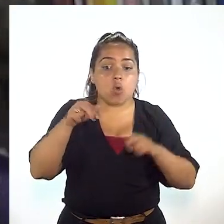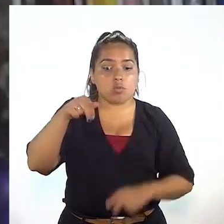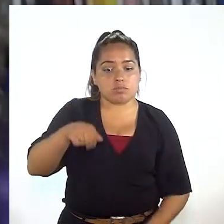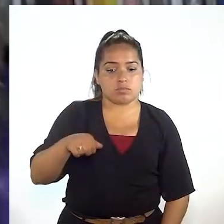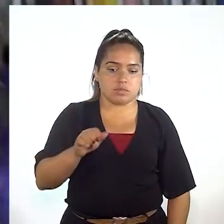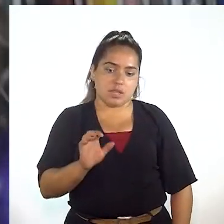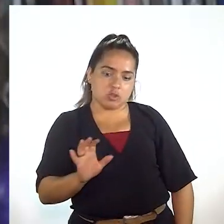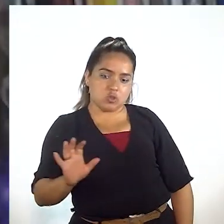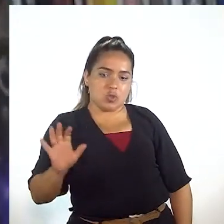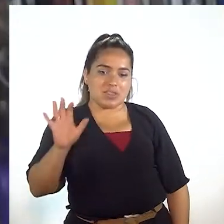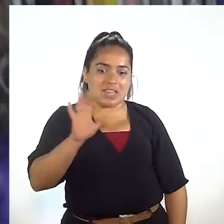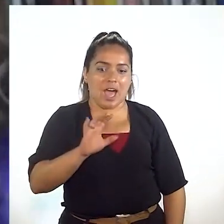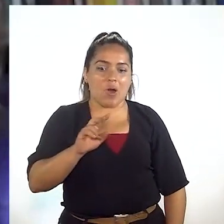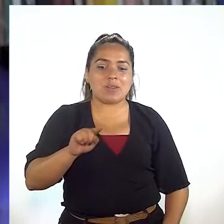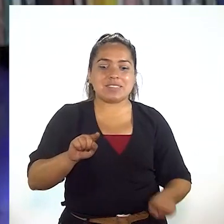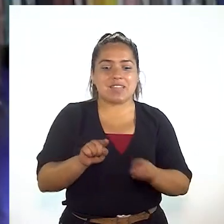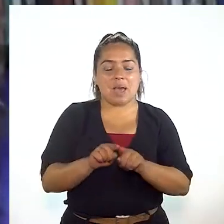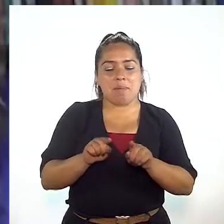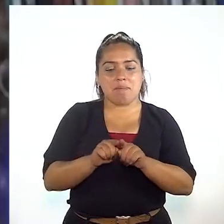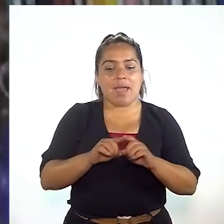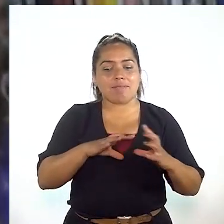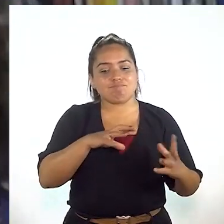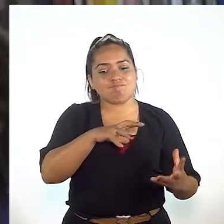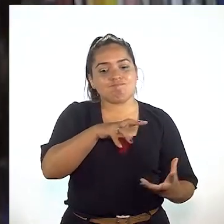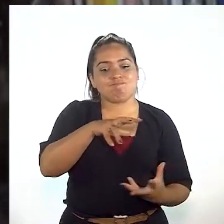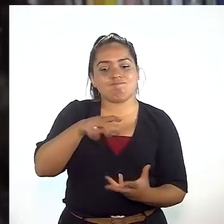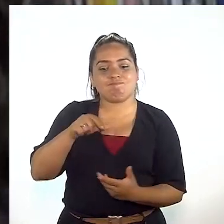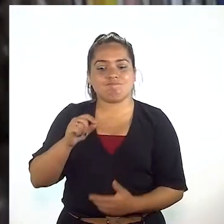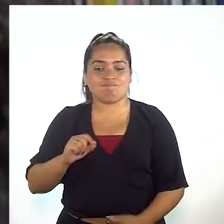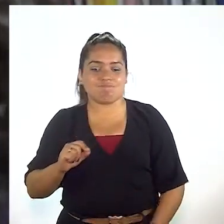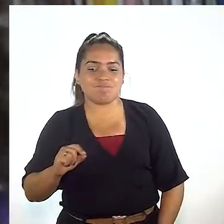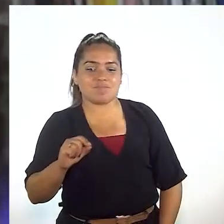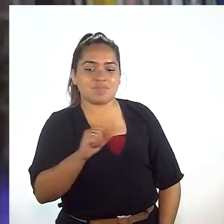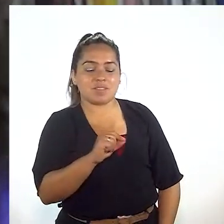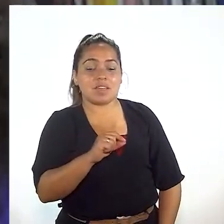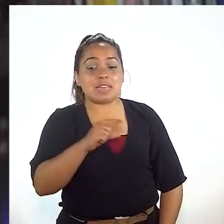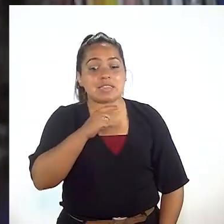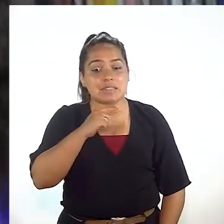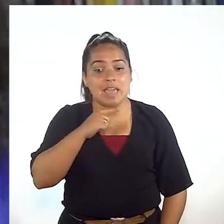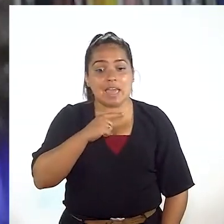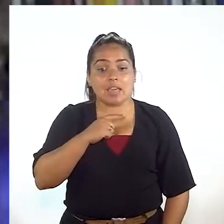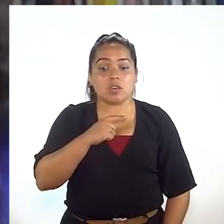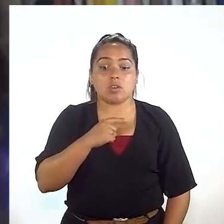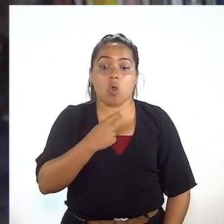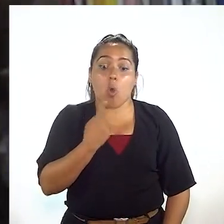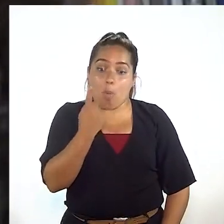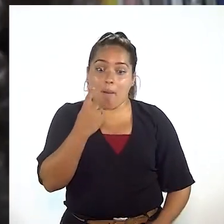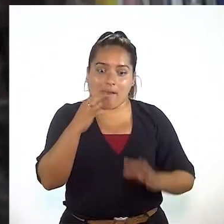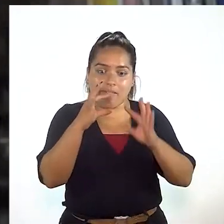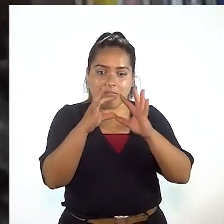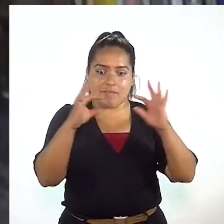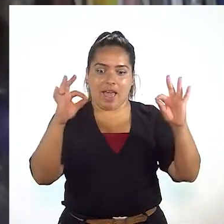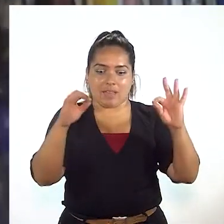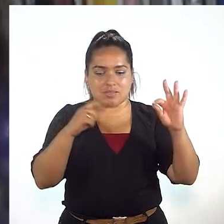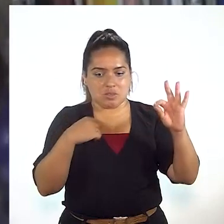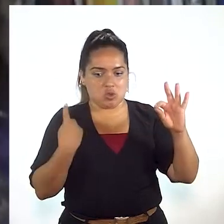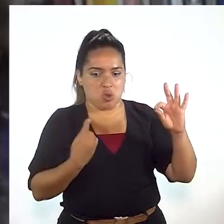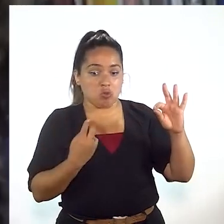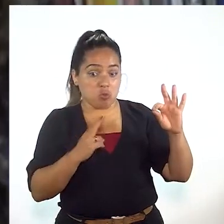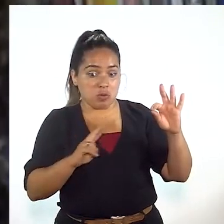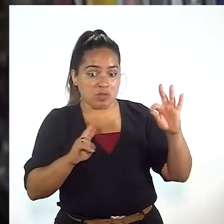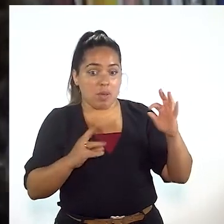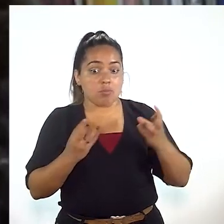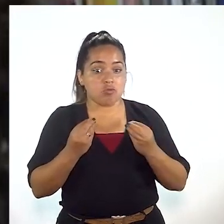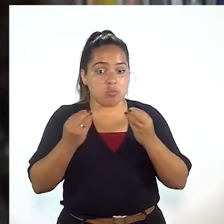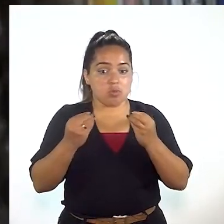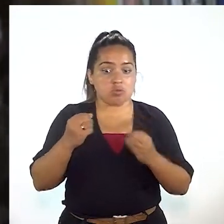meio digital, né, para a cena nacional e para a cena internacional. A gente tem o slogan aqui, acho que a gente ainda vai ouvir muito falar disso, que é da